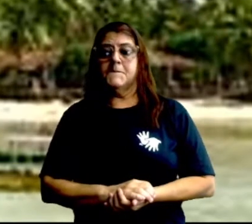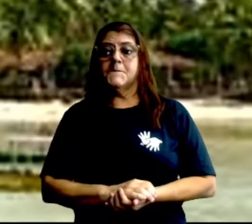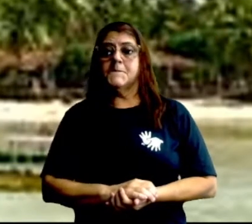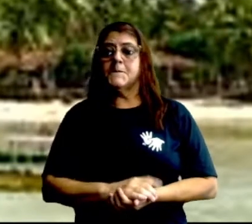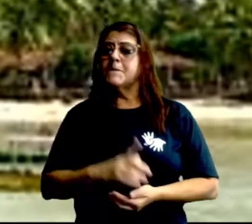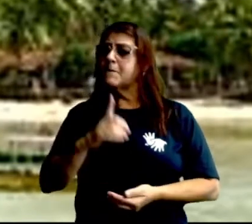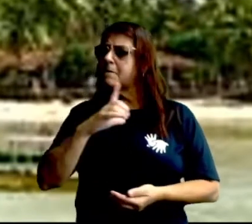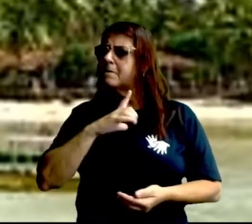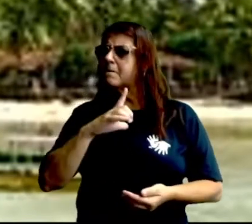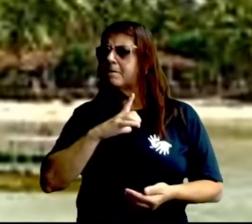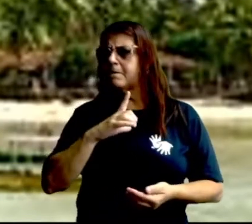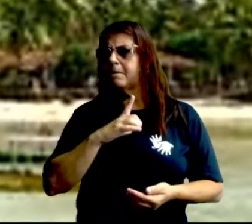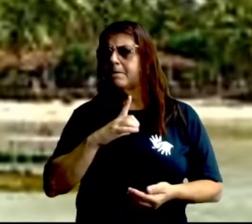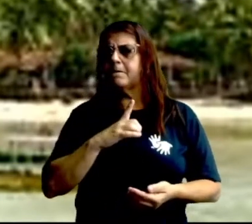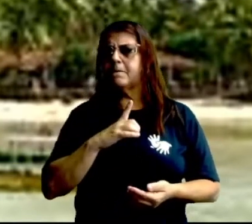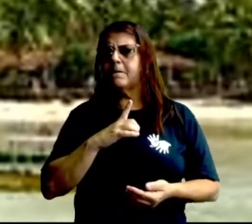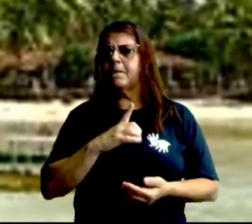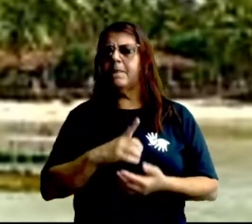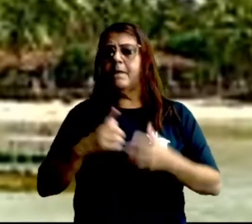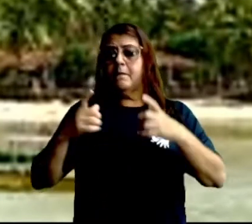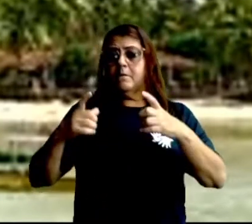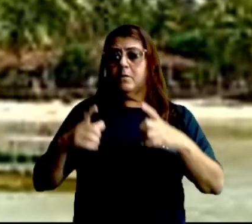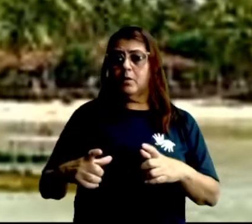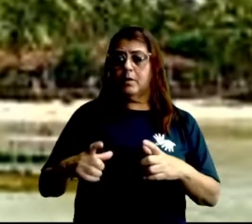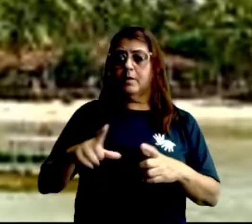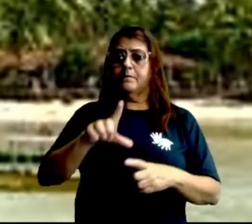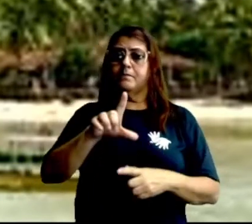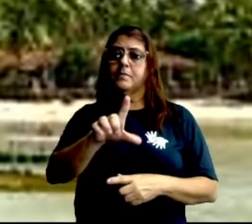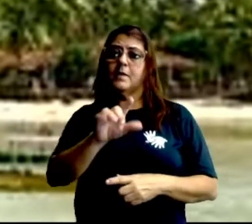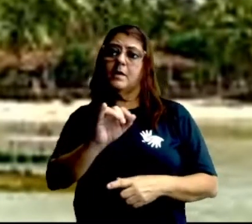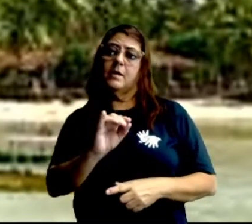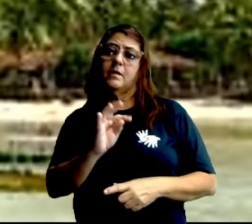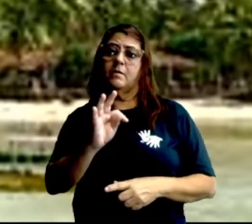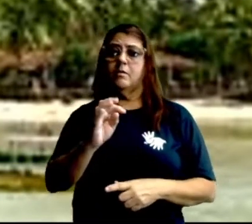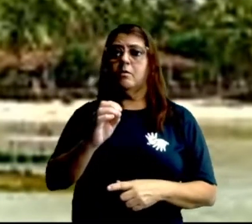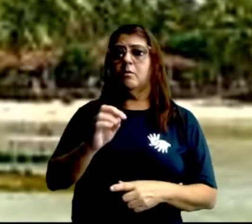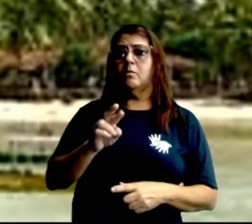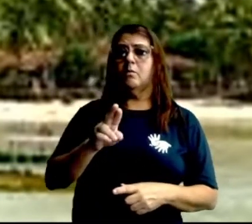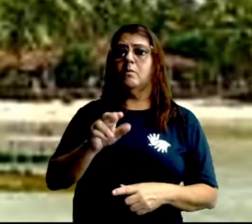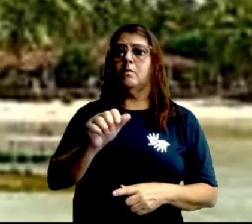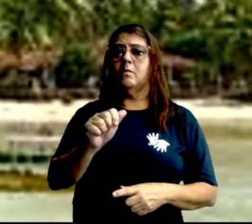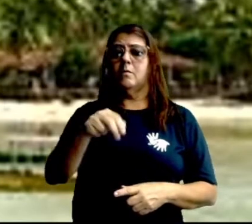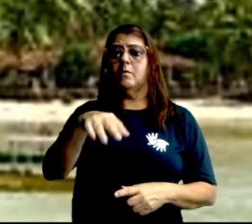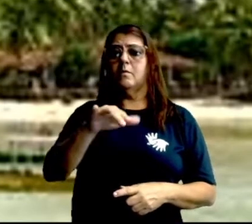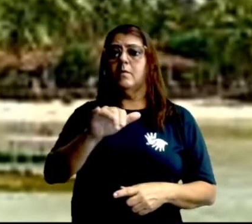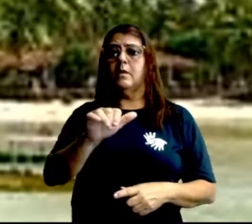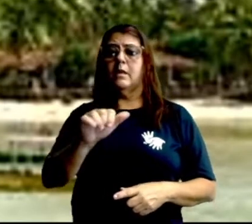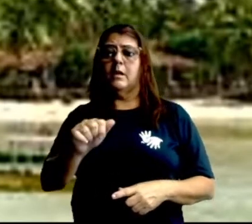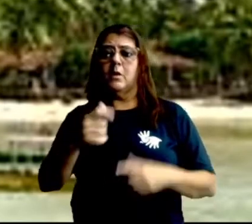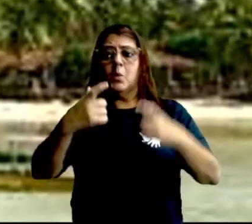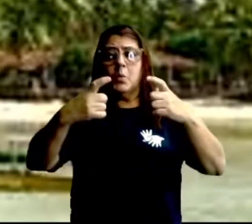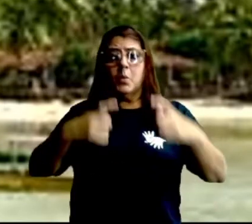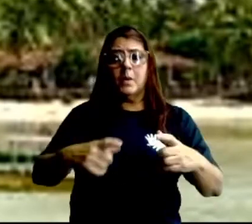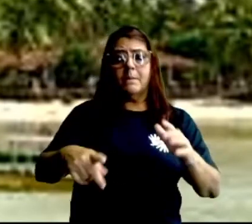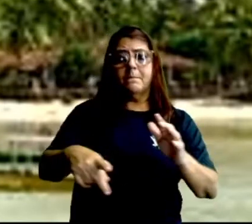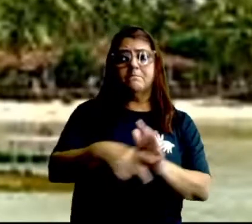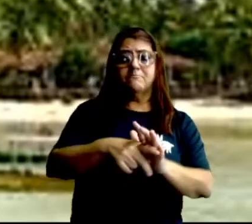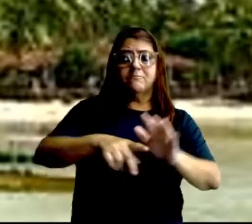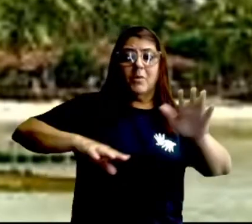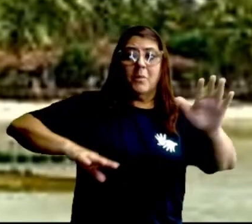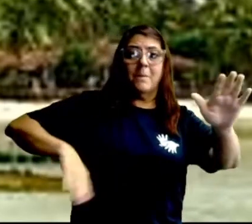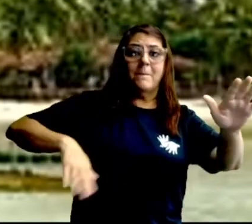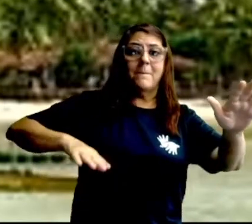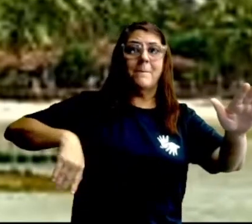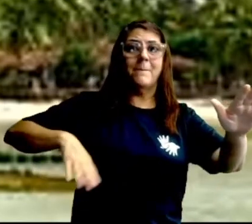e a nós temos aí a a área Litorânea área da praia quem não